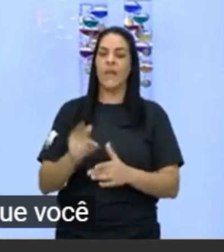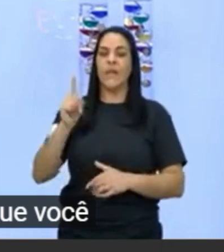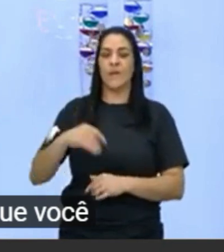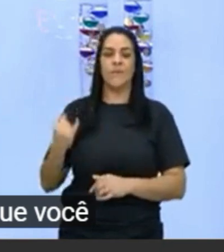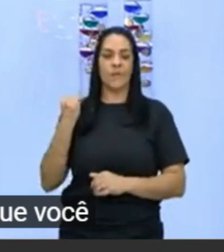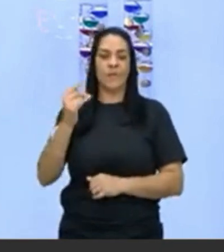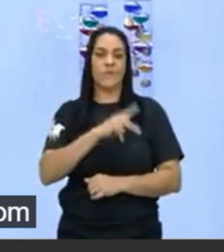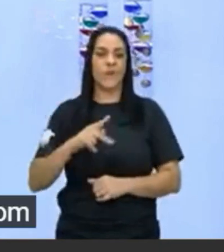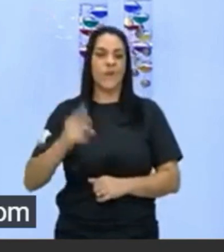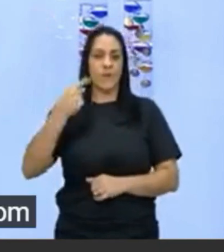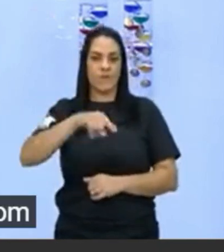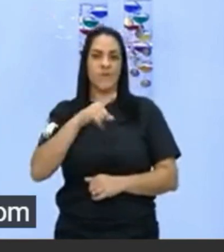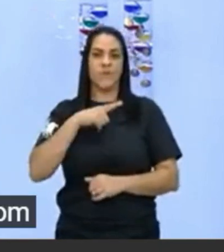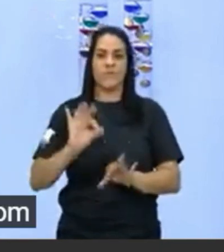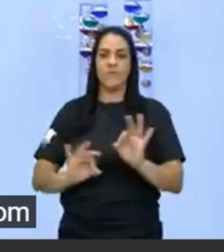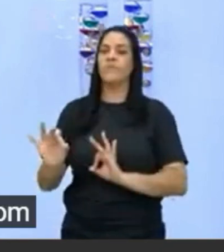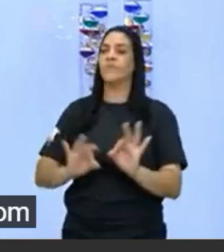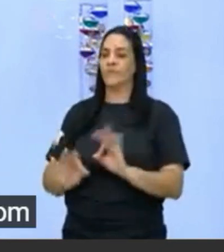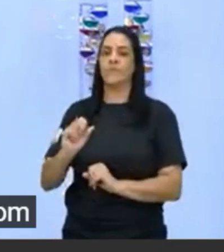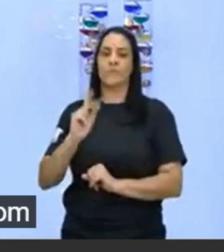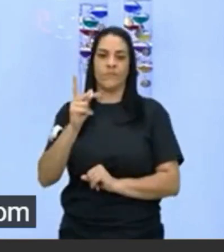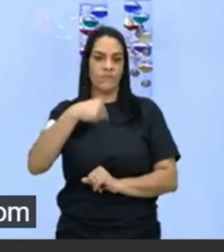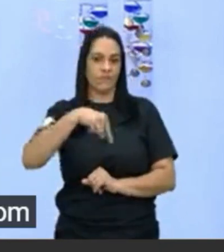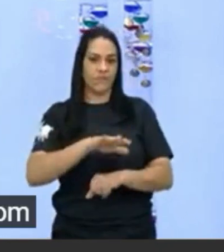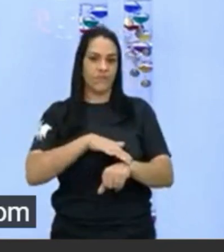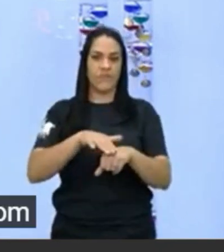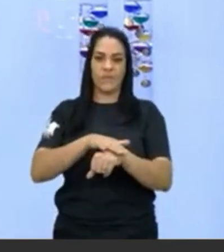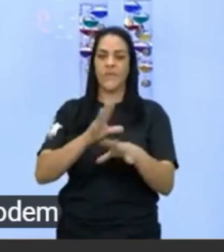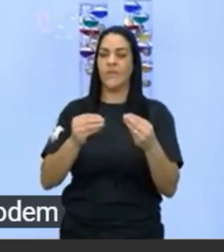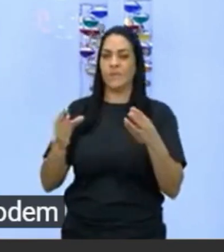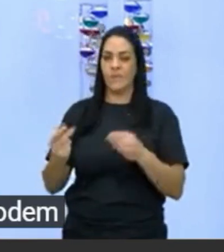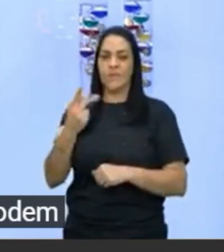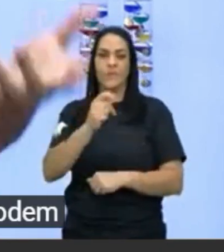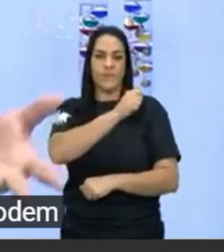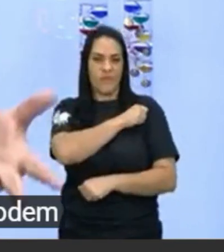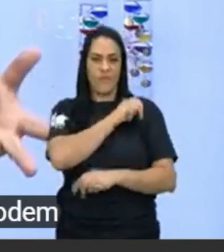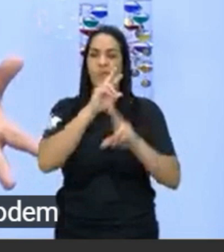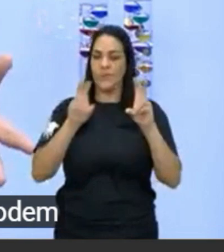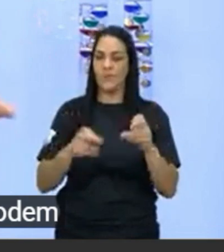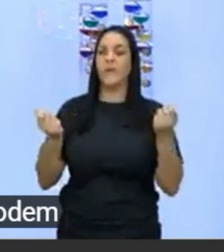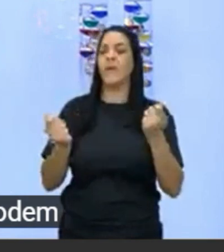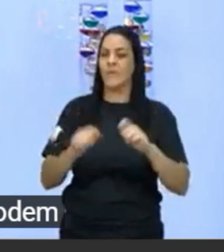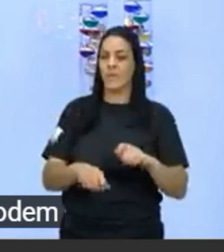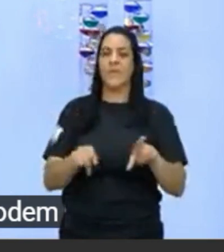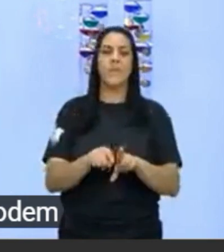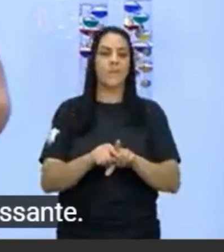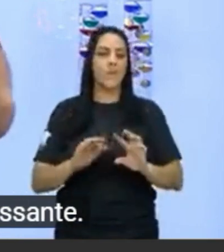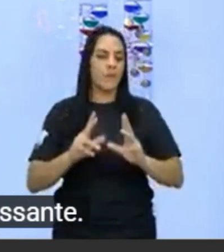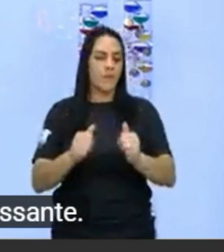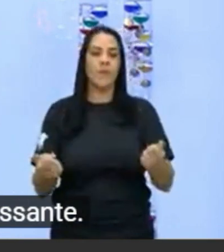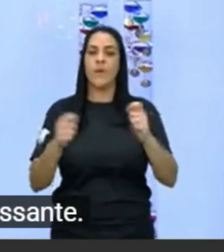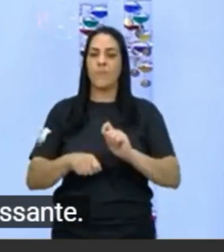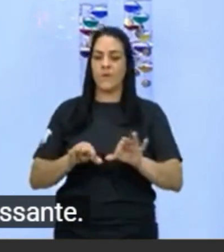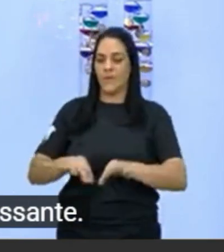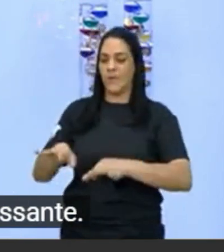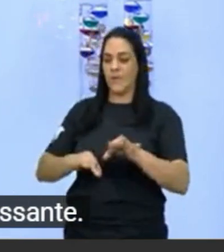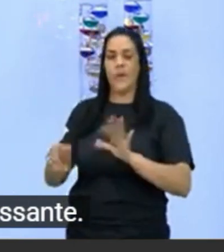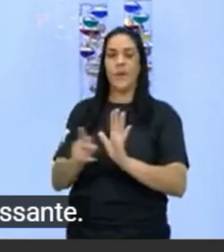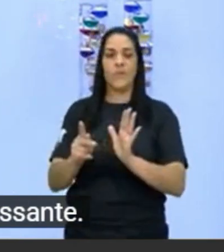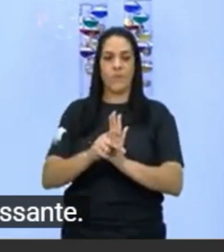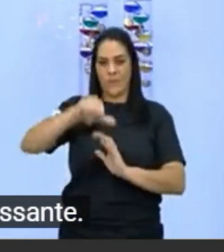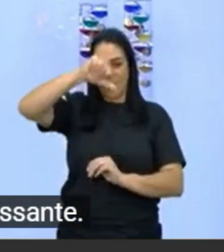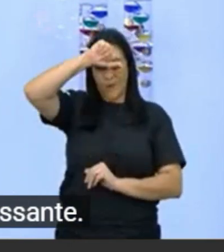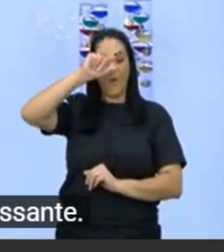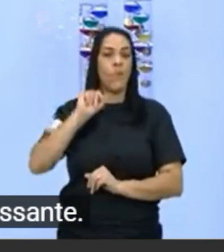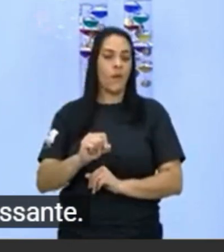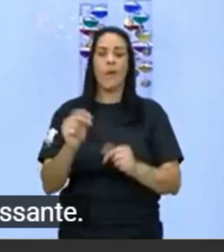Então é essencial, professor, que você tenha essa organização, que você converse muito com seus alunos sobre essas possibilidades e o que eles podem montar ali com esses